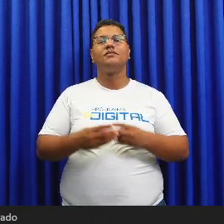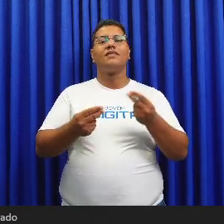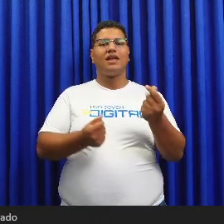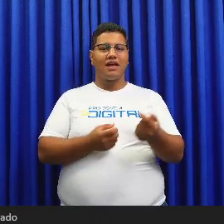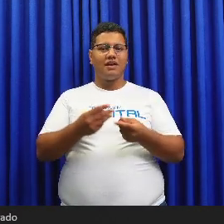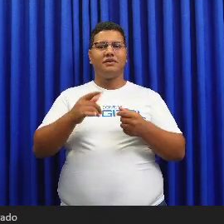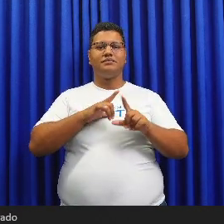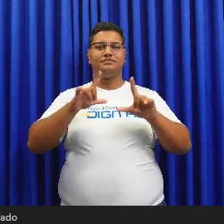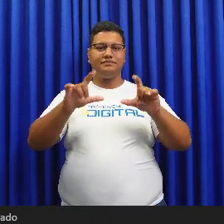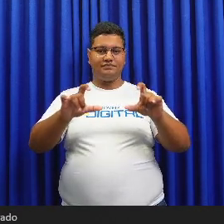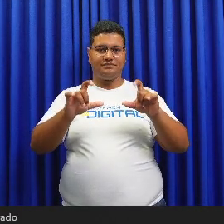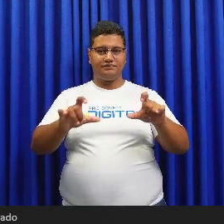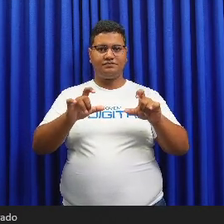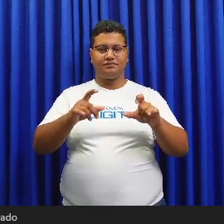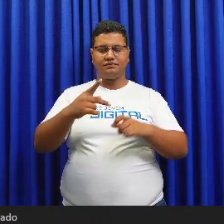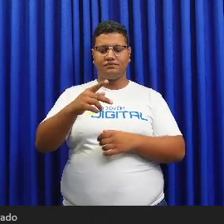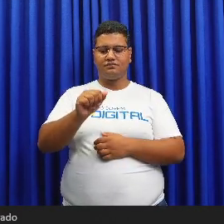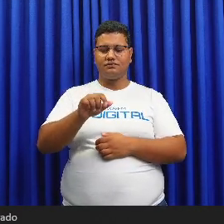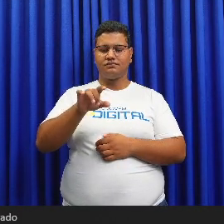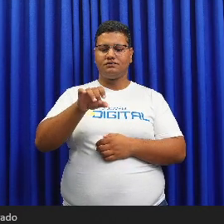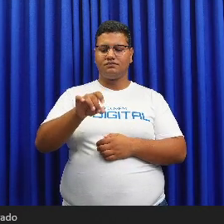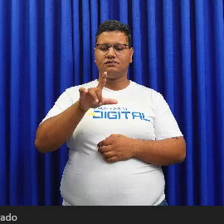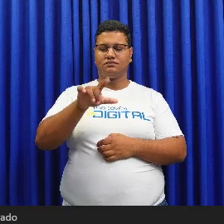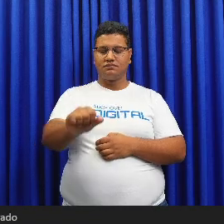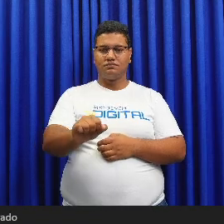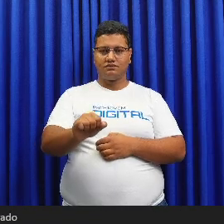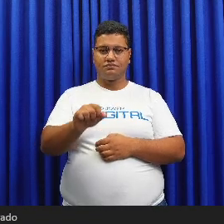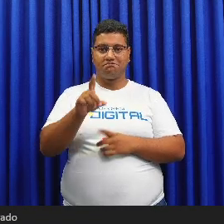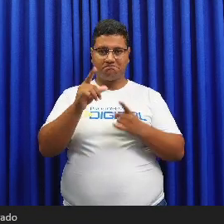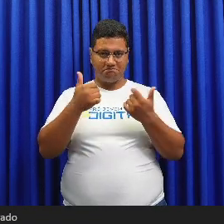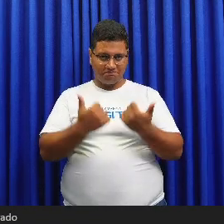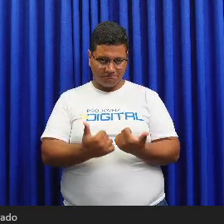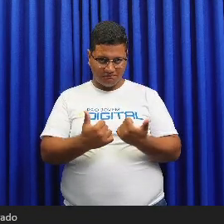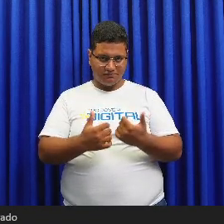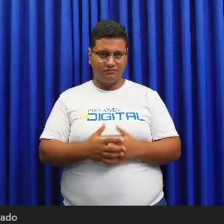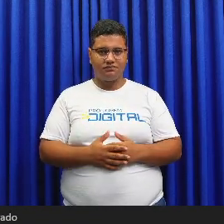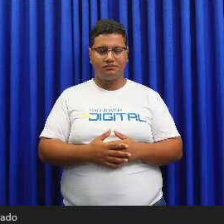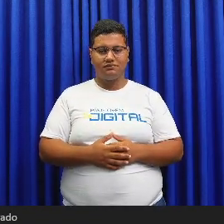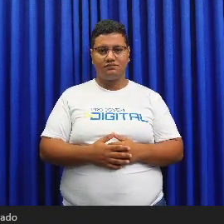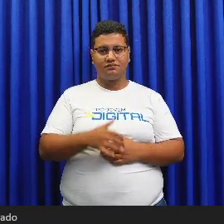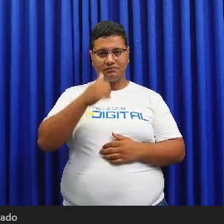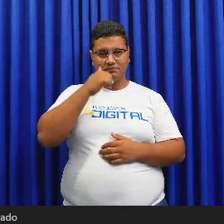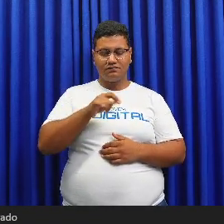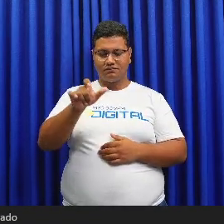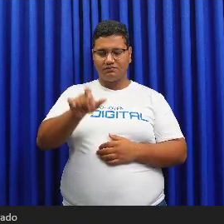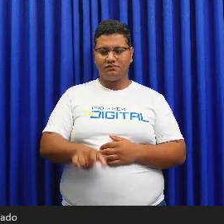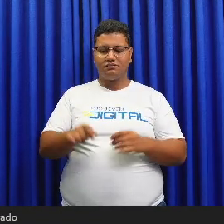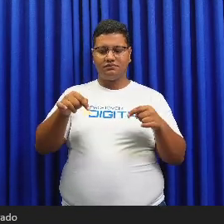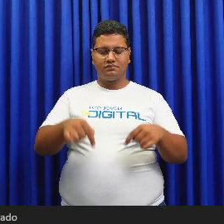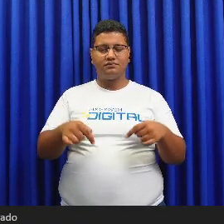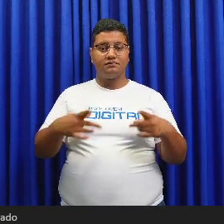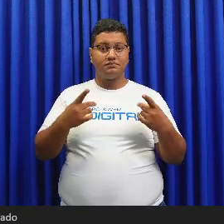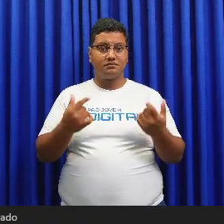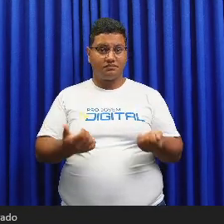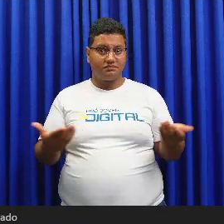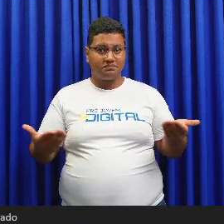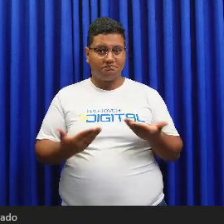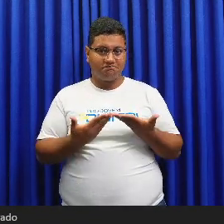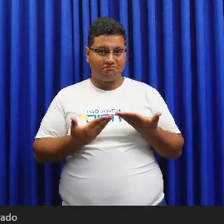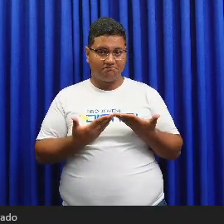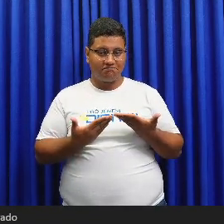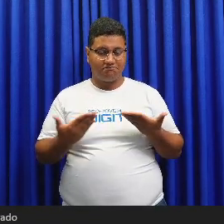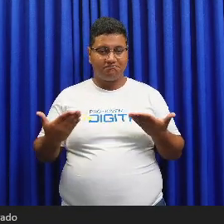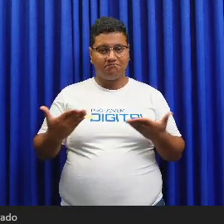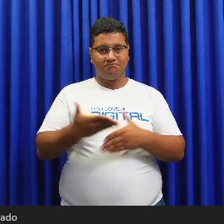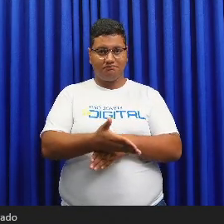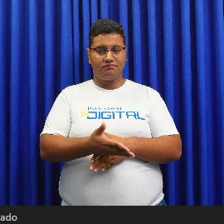Temos essa aqui da Paola, beleza? Essa moça aqui. Eu vou clicar e vou abrir,